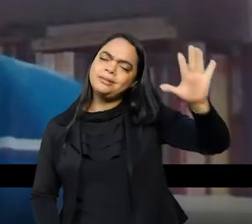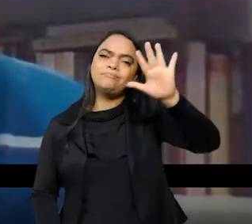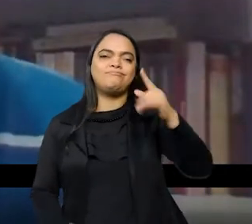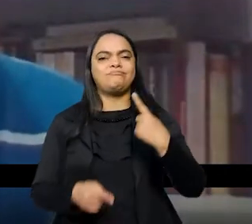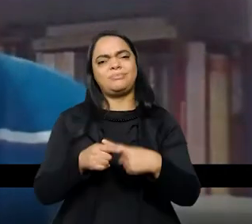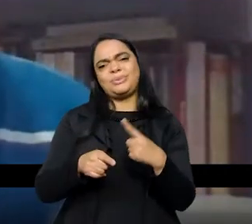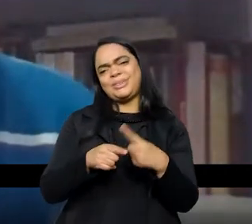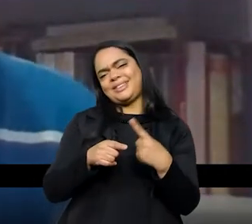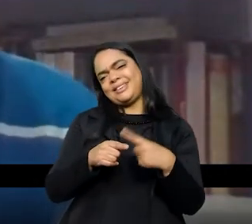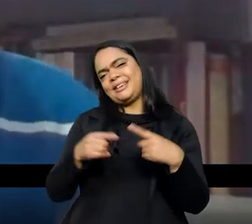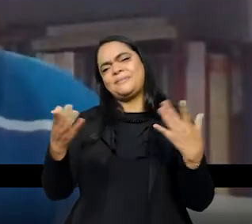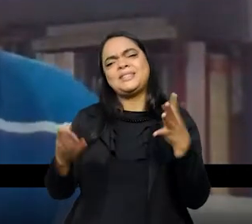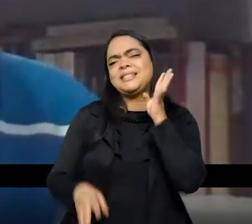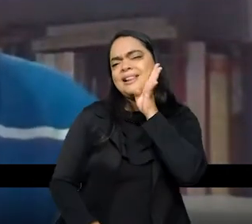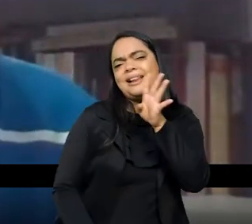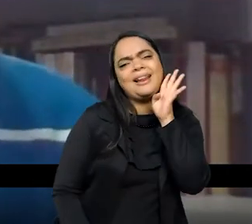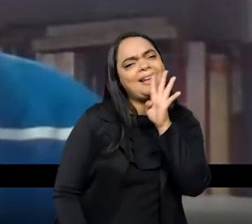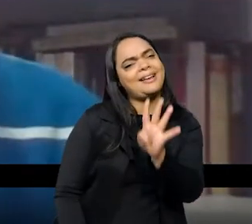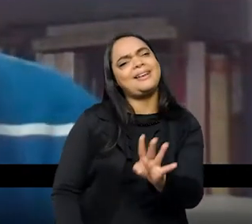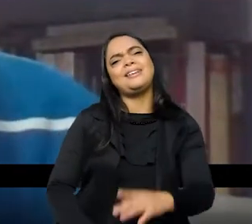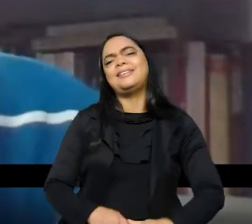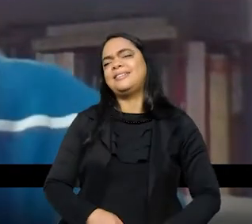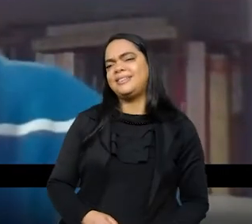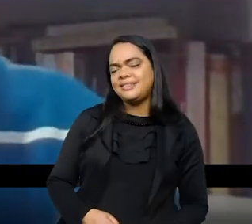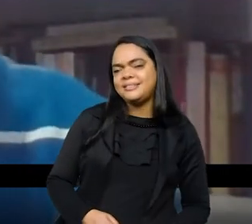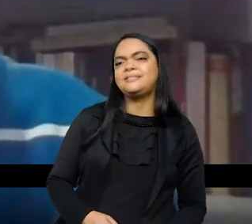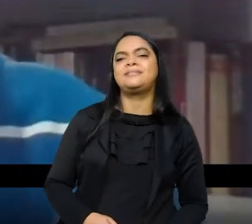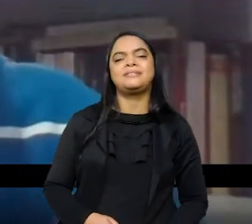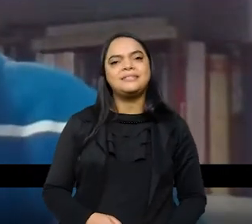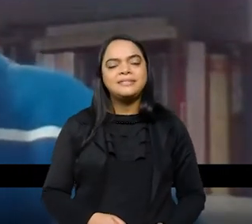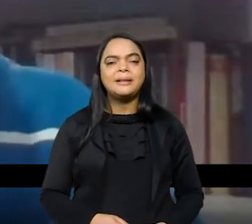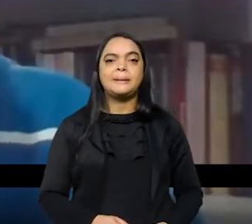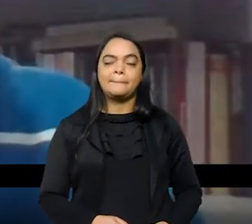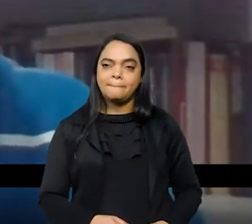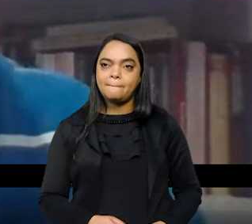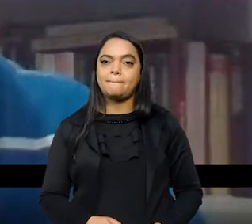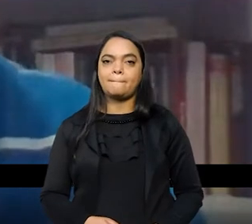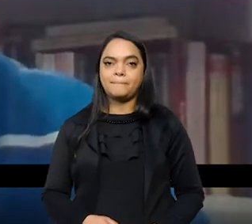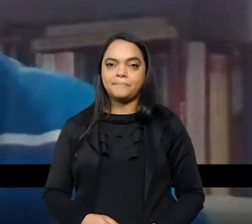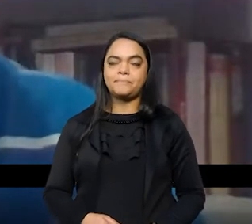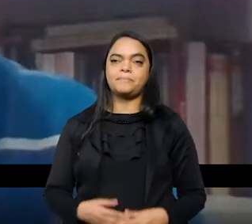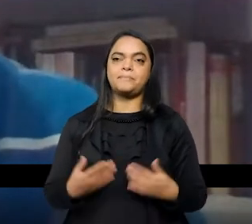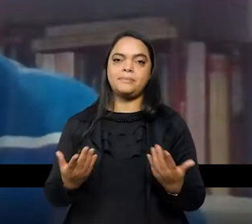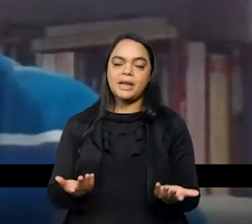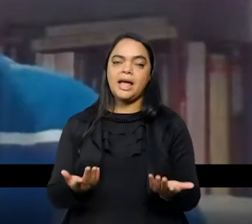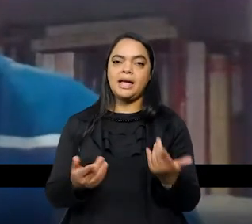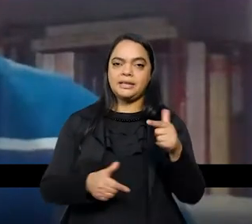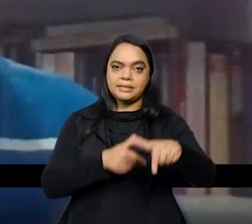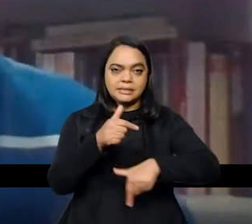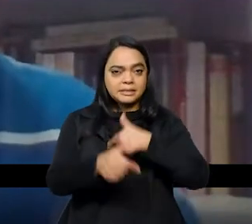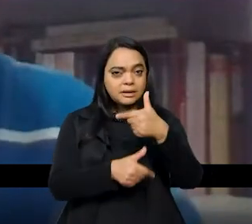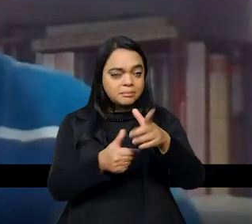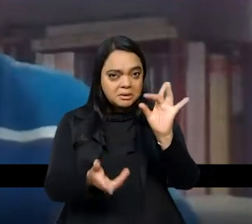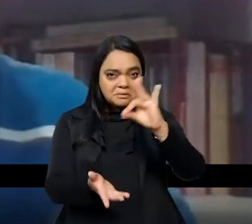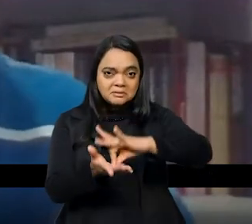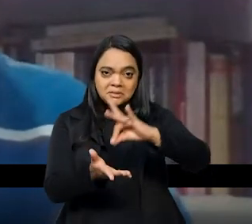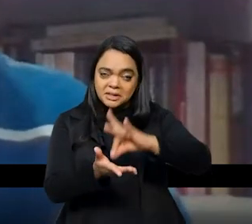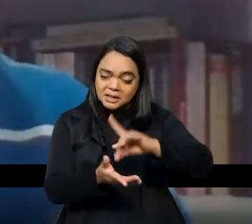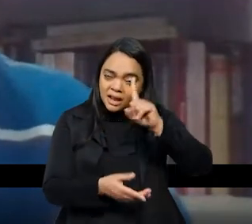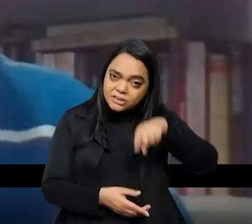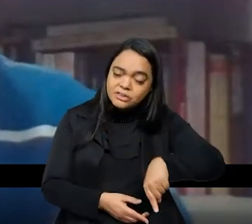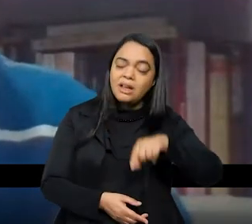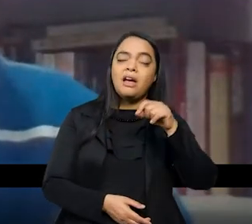muito legal, né? Essa produção, ela é realmente uma produção